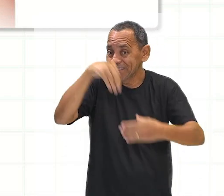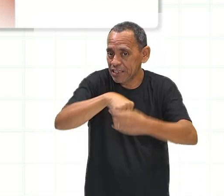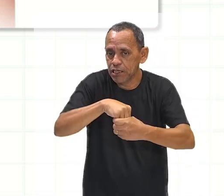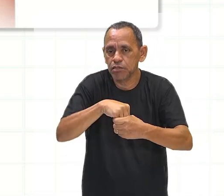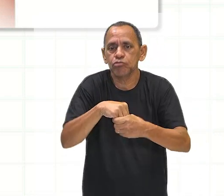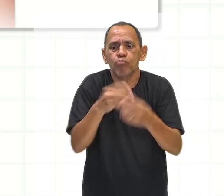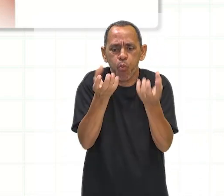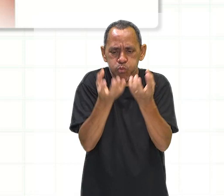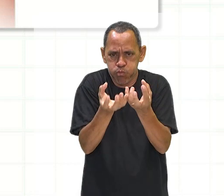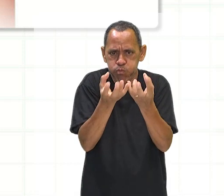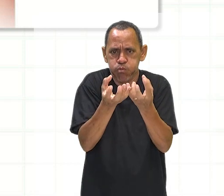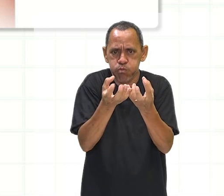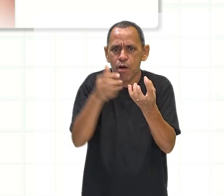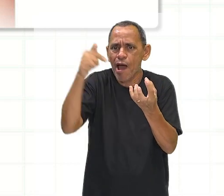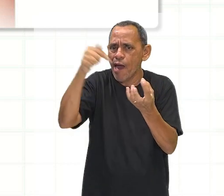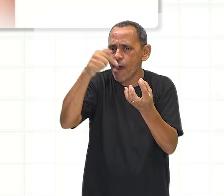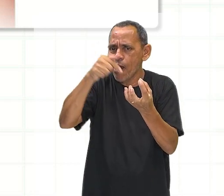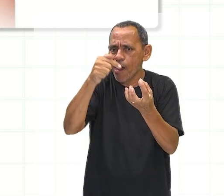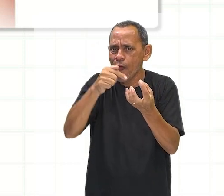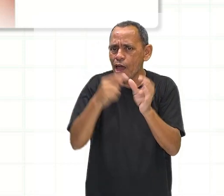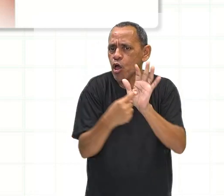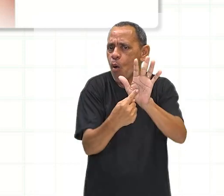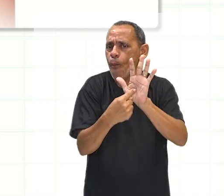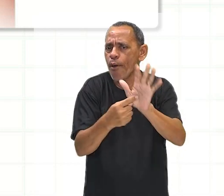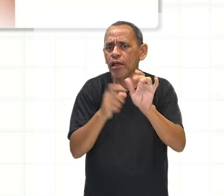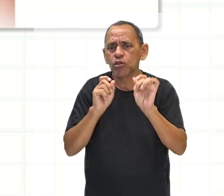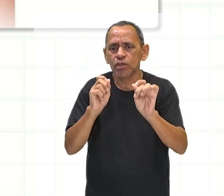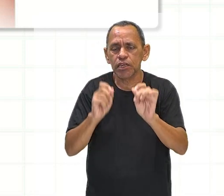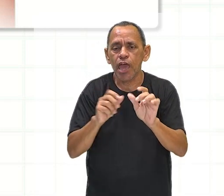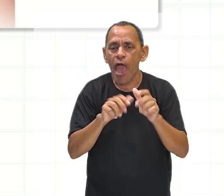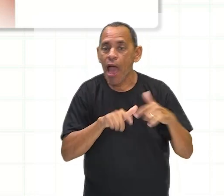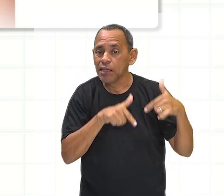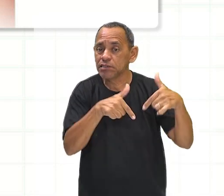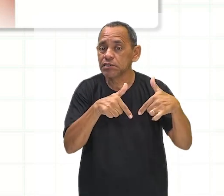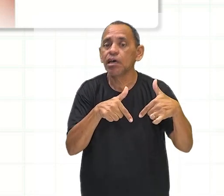saco escrotal, que apresenta como função